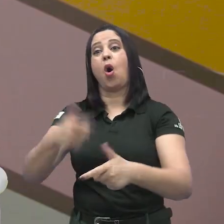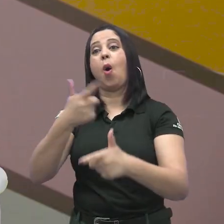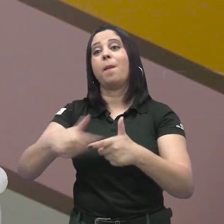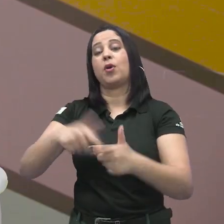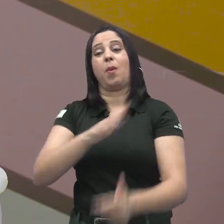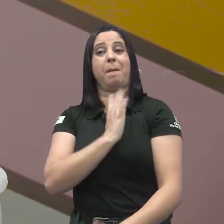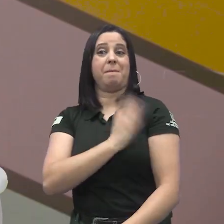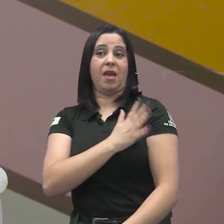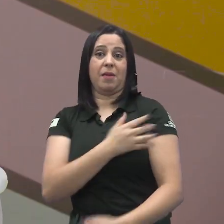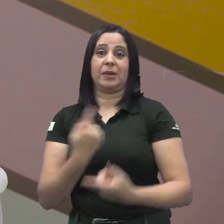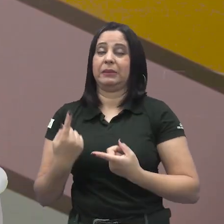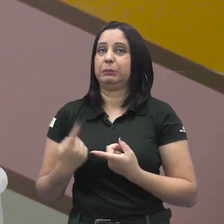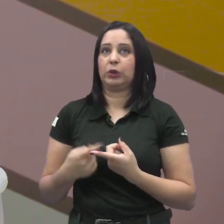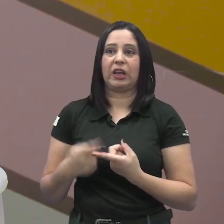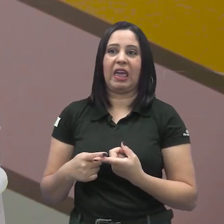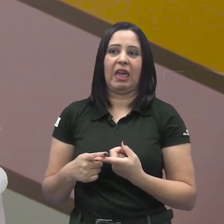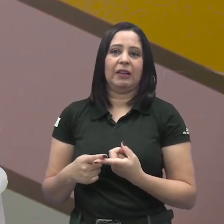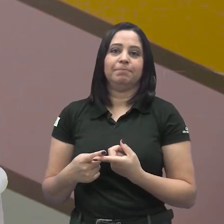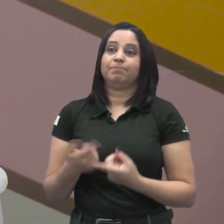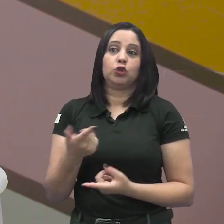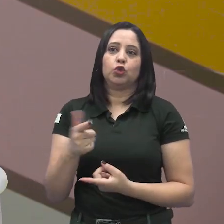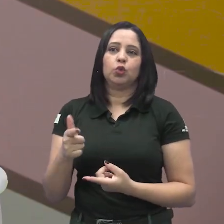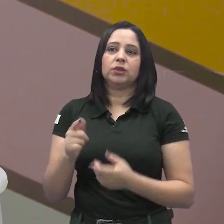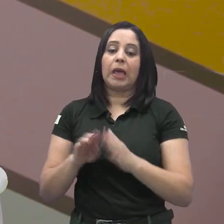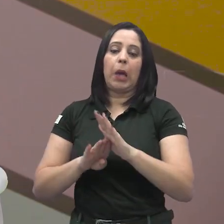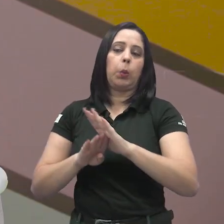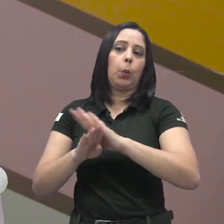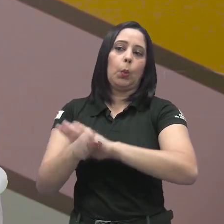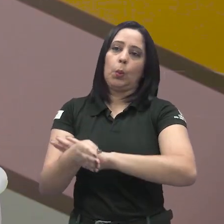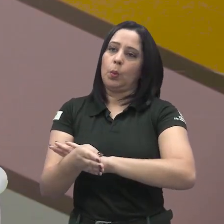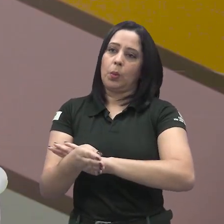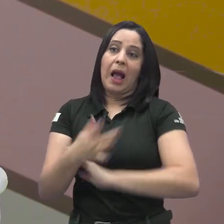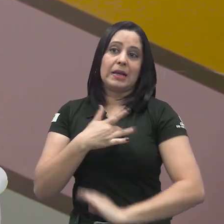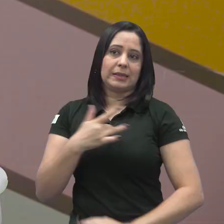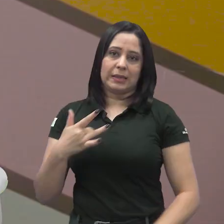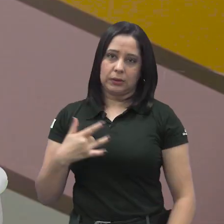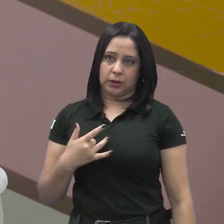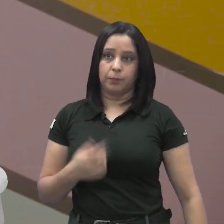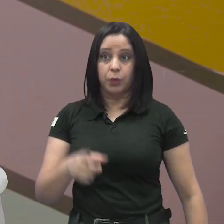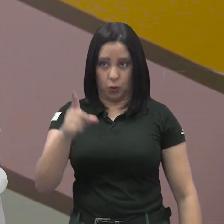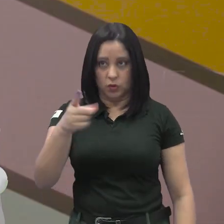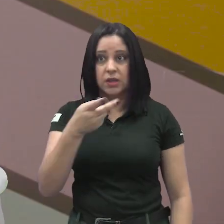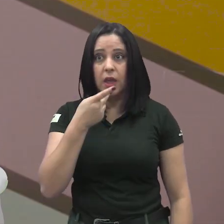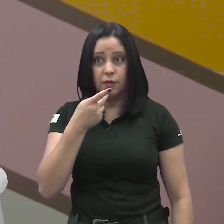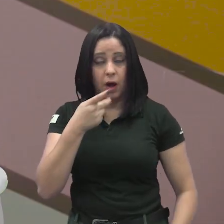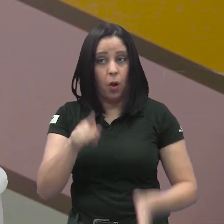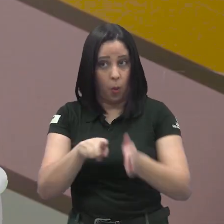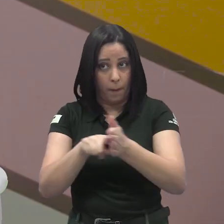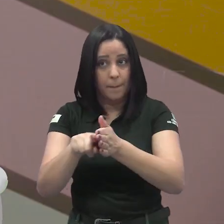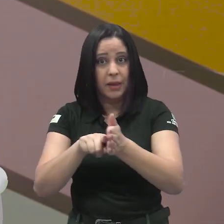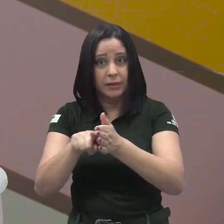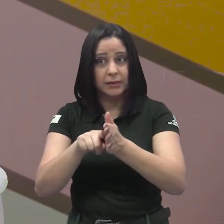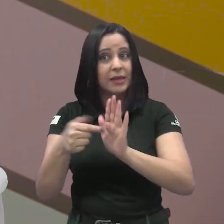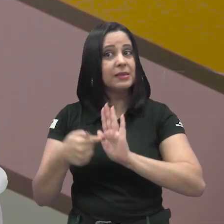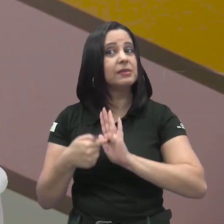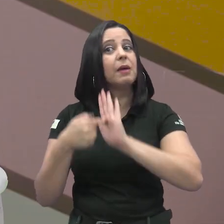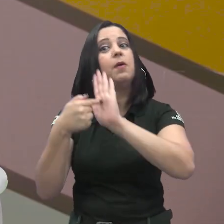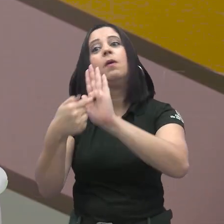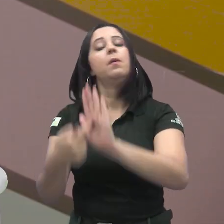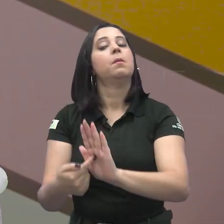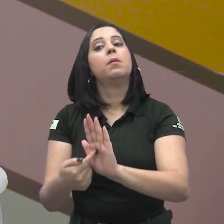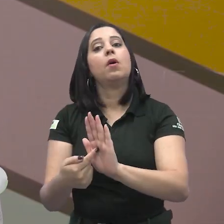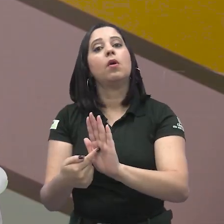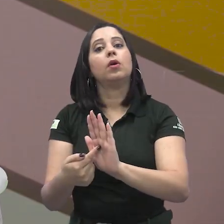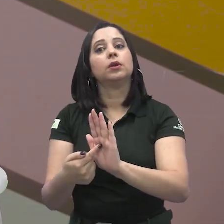pelo estilo de vida inadequado. E isso, infelizmente, agora, documentado por esse estudo que você citou, mostra